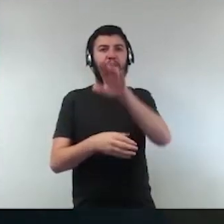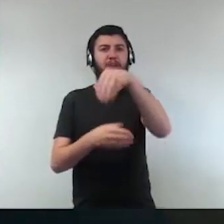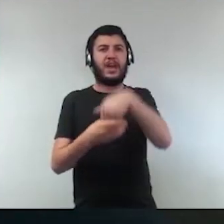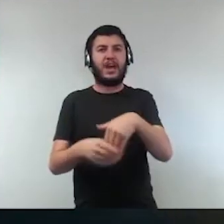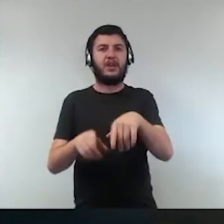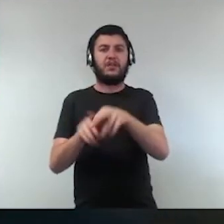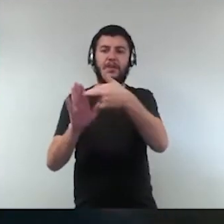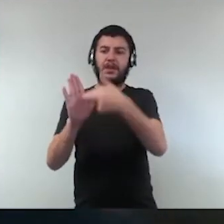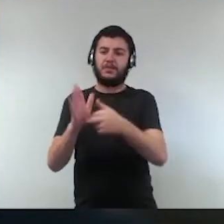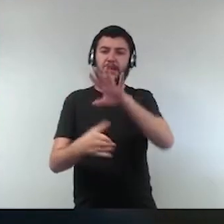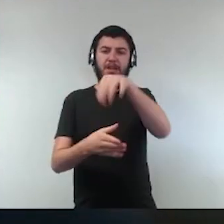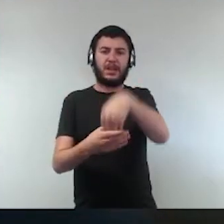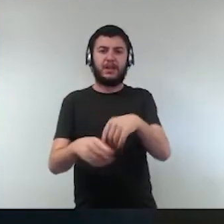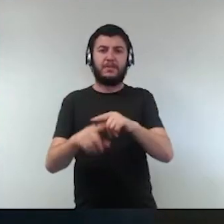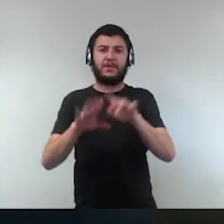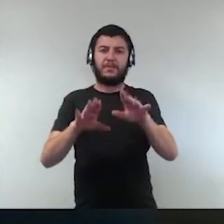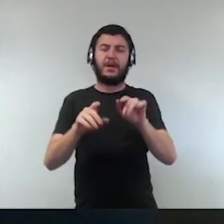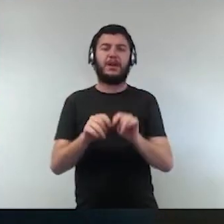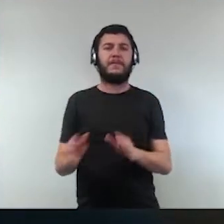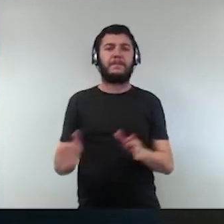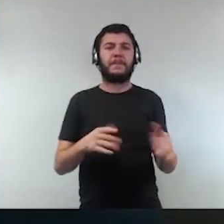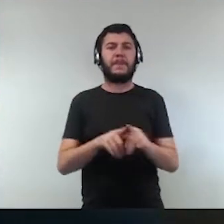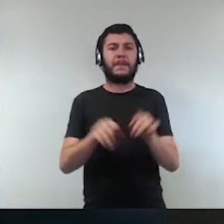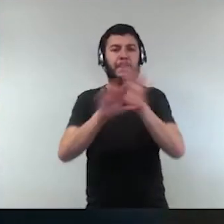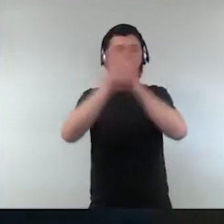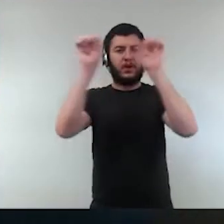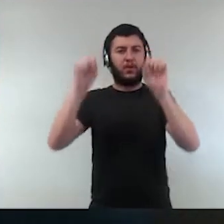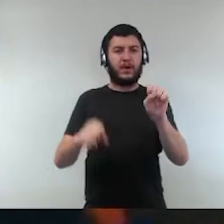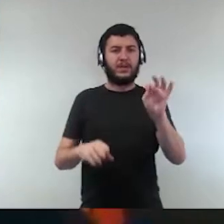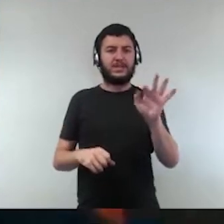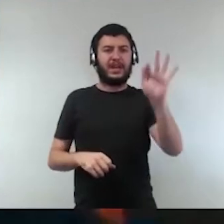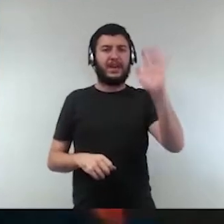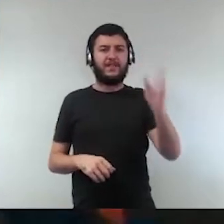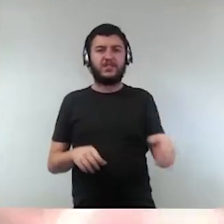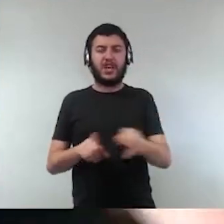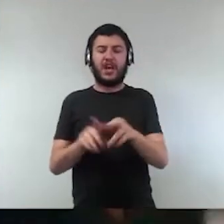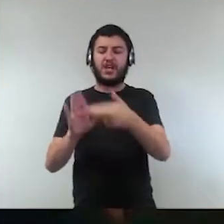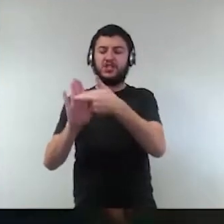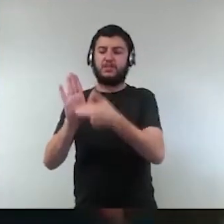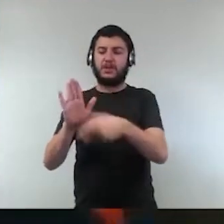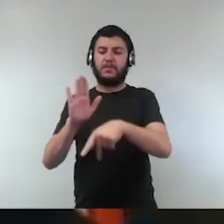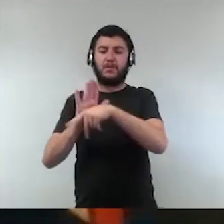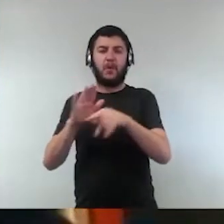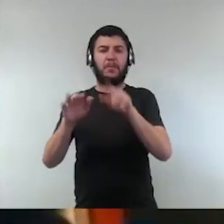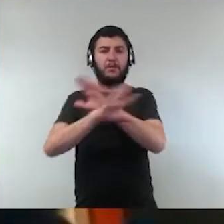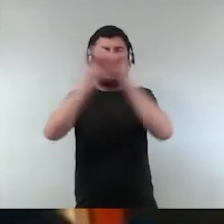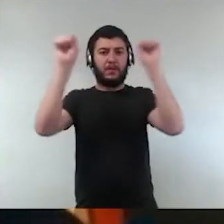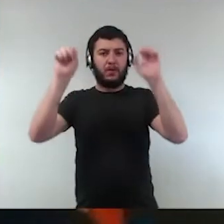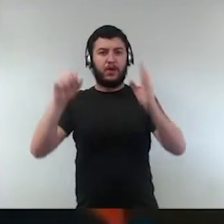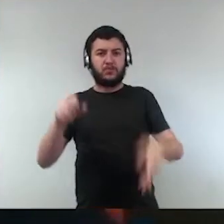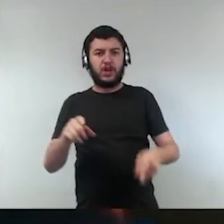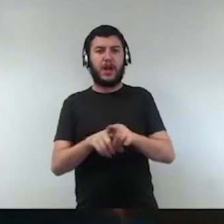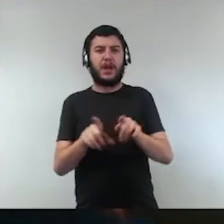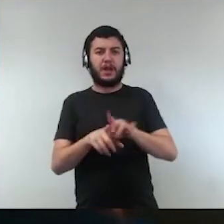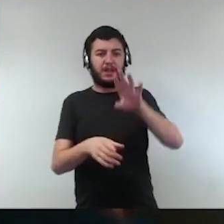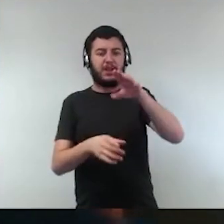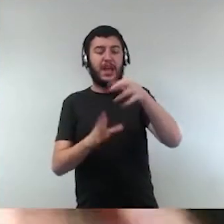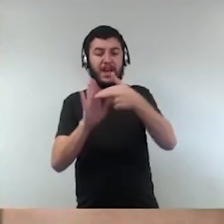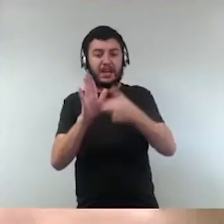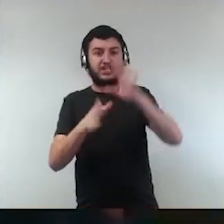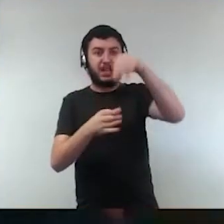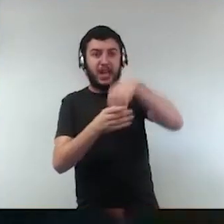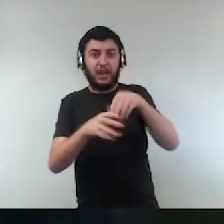mais de uma oportunidade. Veja, o Supremo, que um tribunal secular, teve que